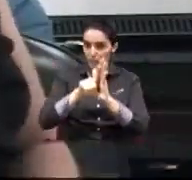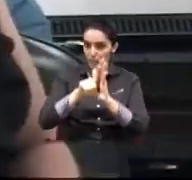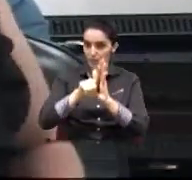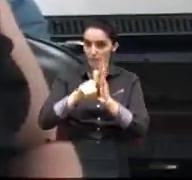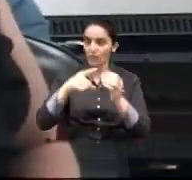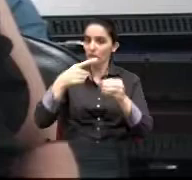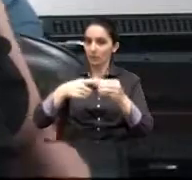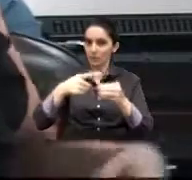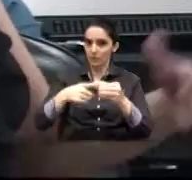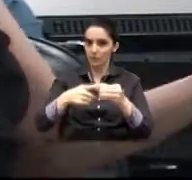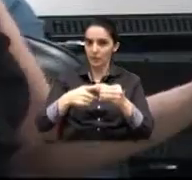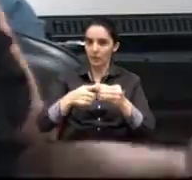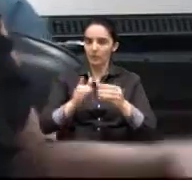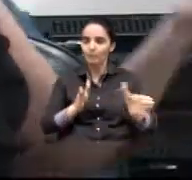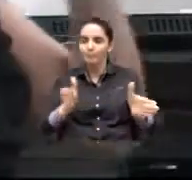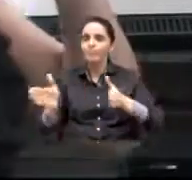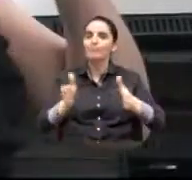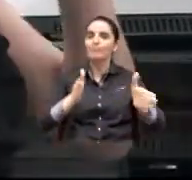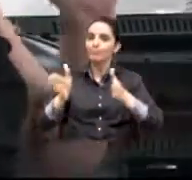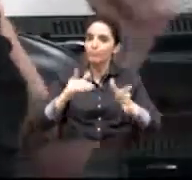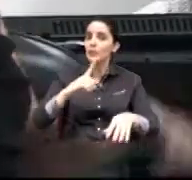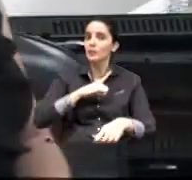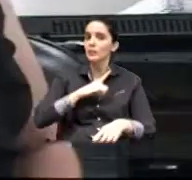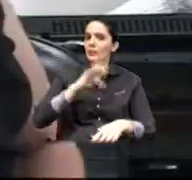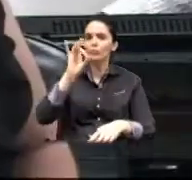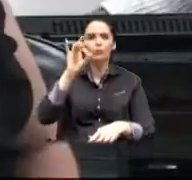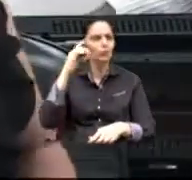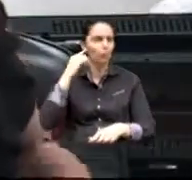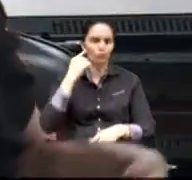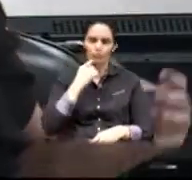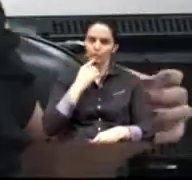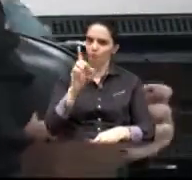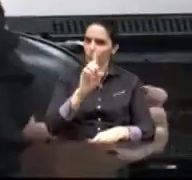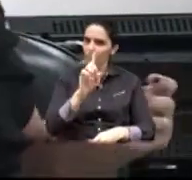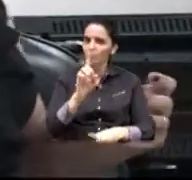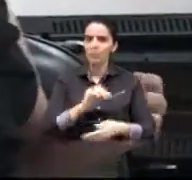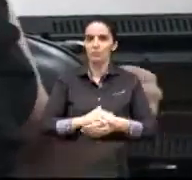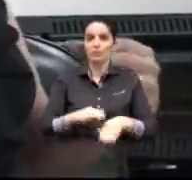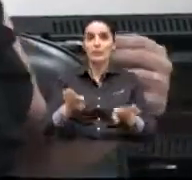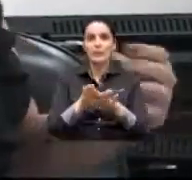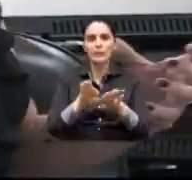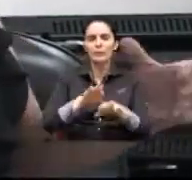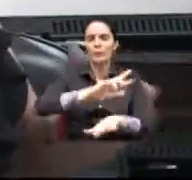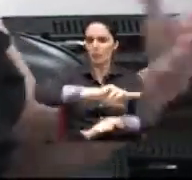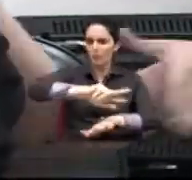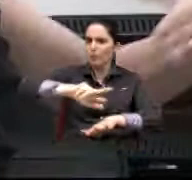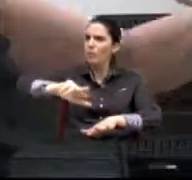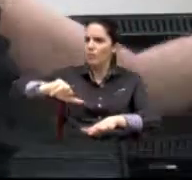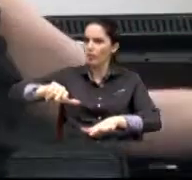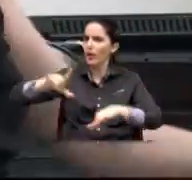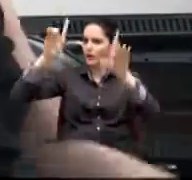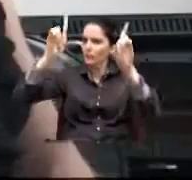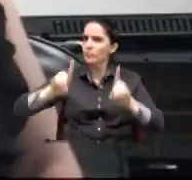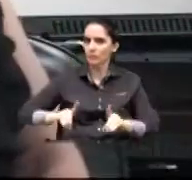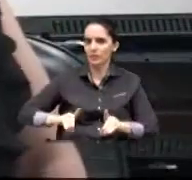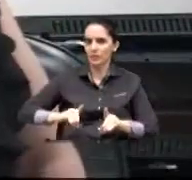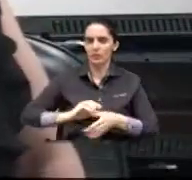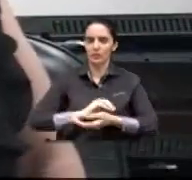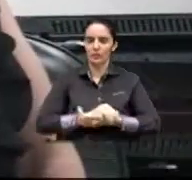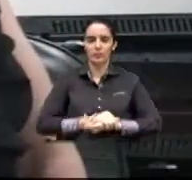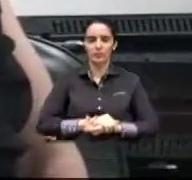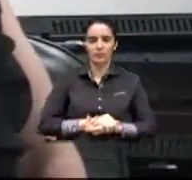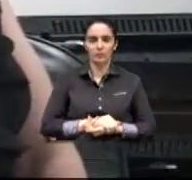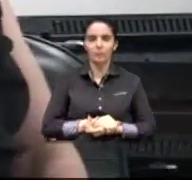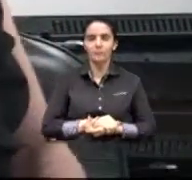essa acessibilidade, não só para a pessoa surda, né, mas também para as pessoas com deficiência de uma